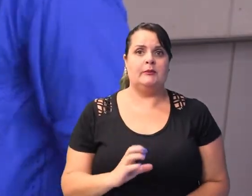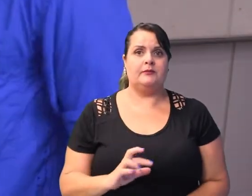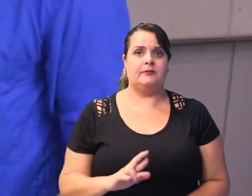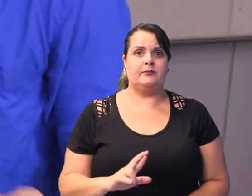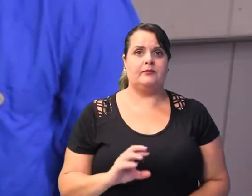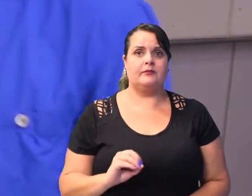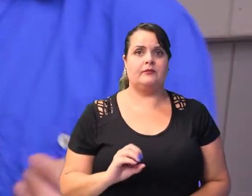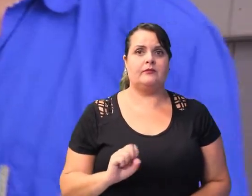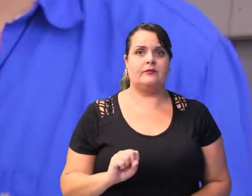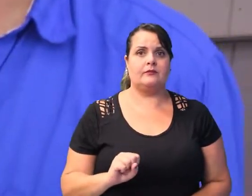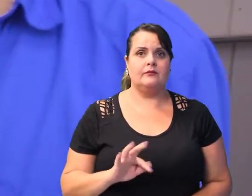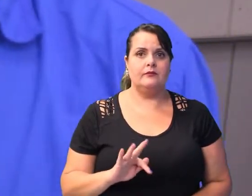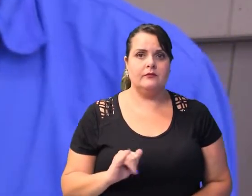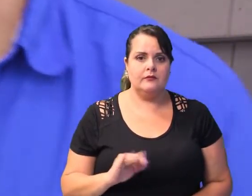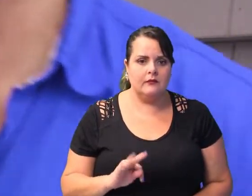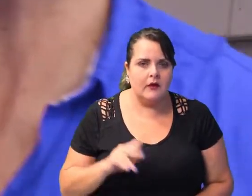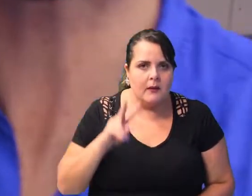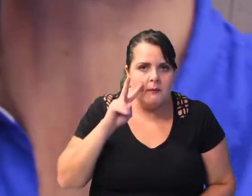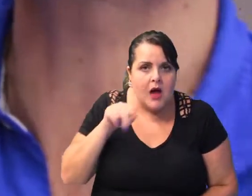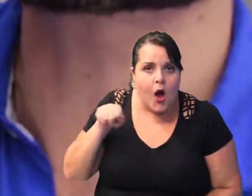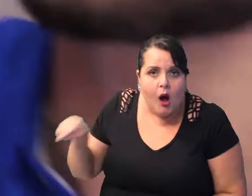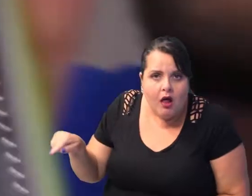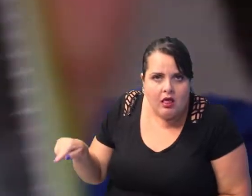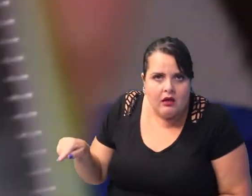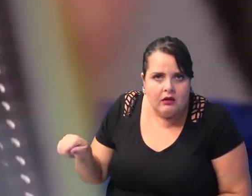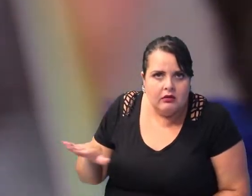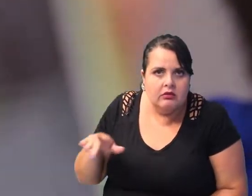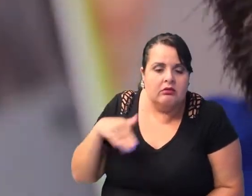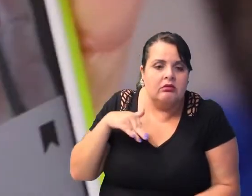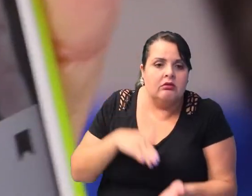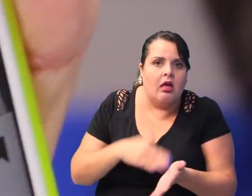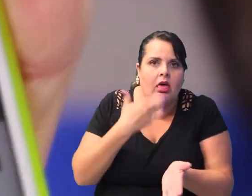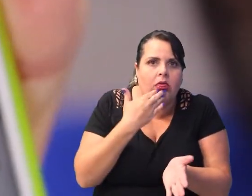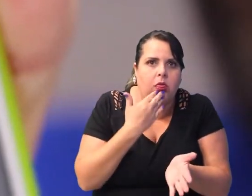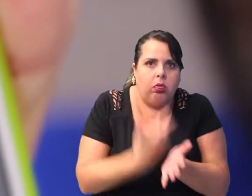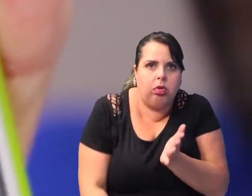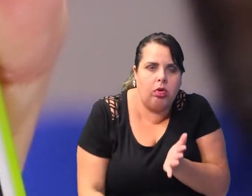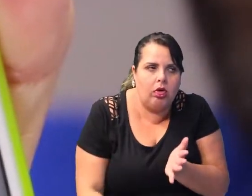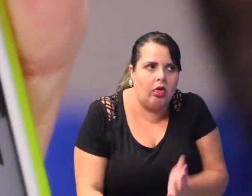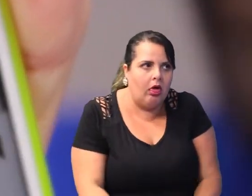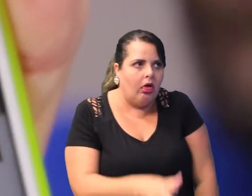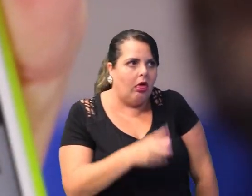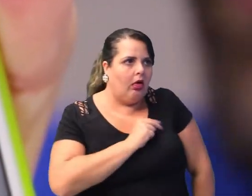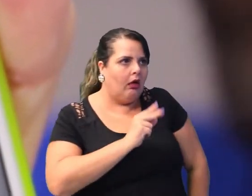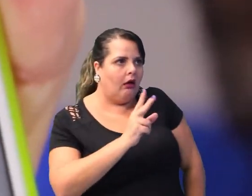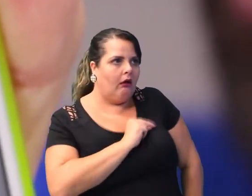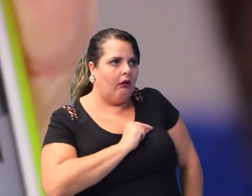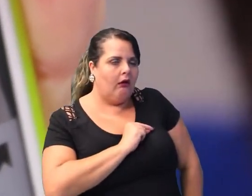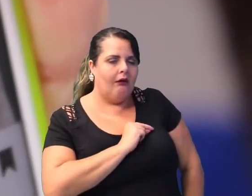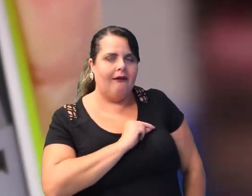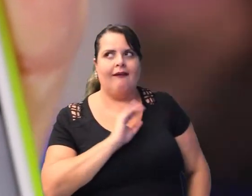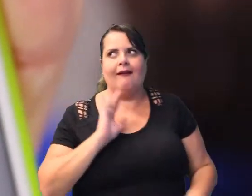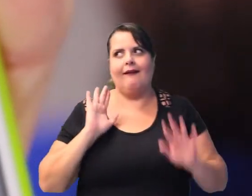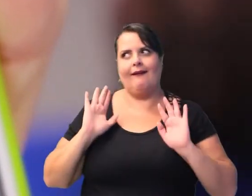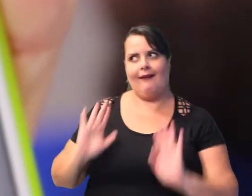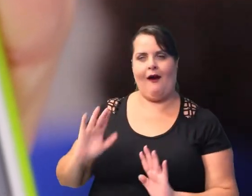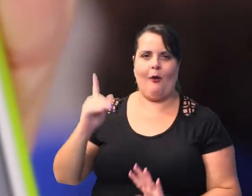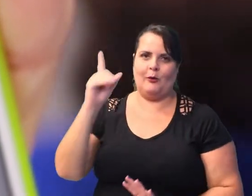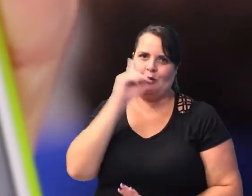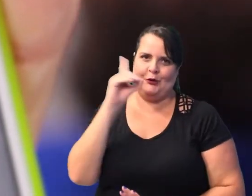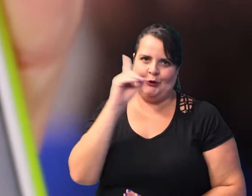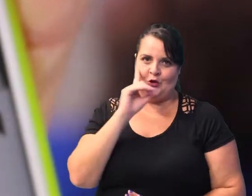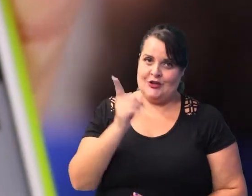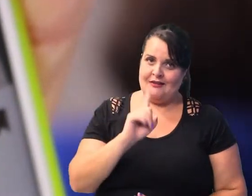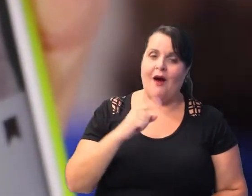encontrei é o chamado ponto de sangrar ou não essa fortuna pessoal e urgente essa foto mas isso não é todo dia né é um